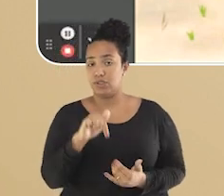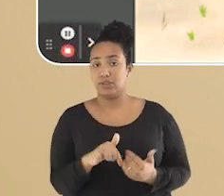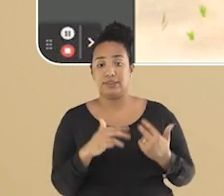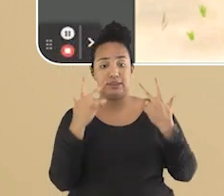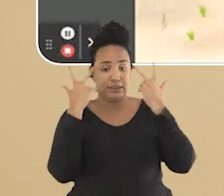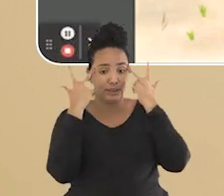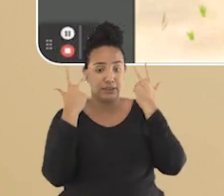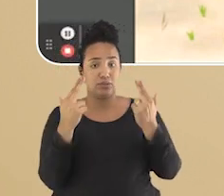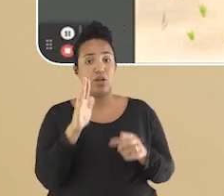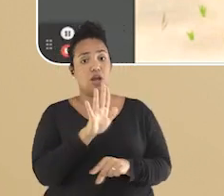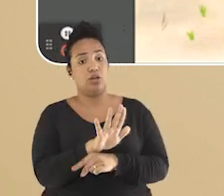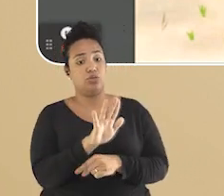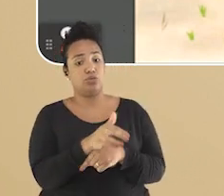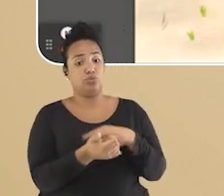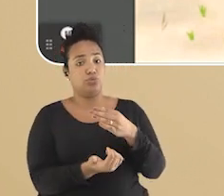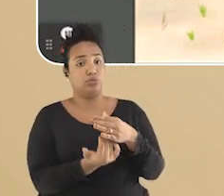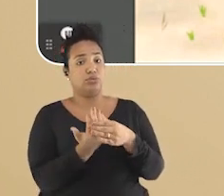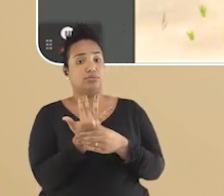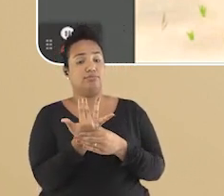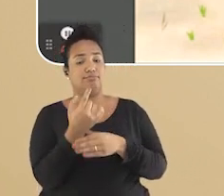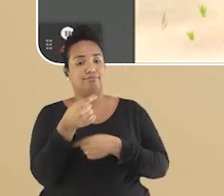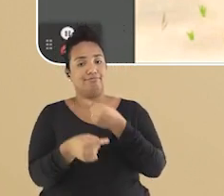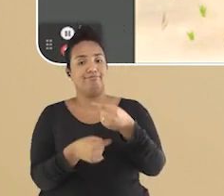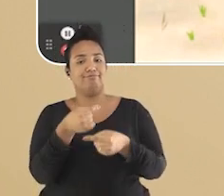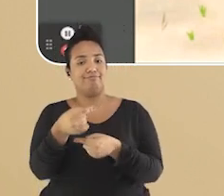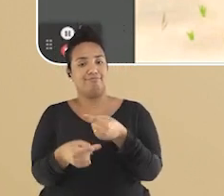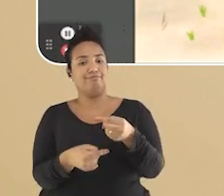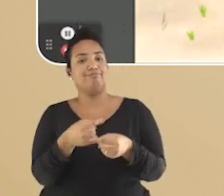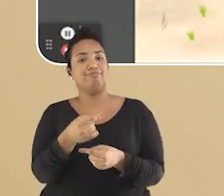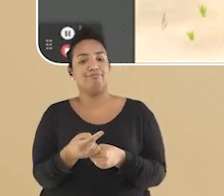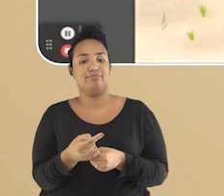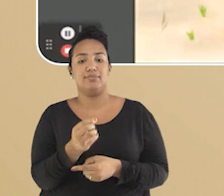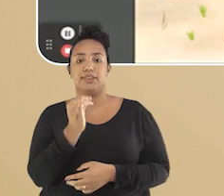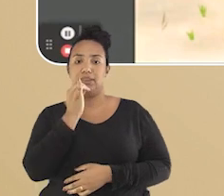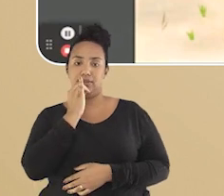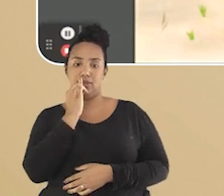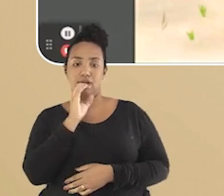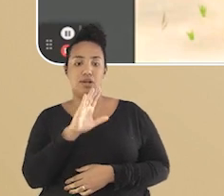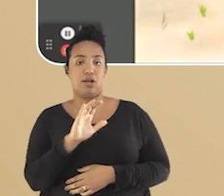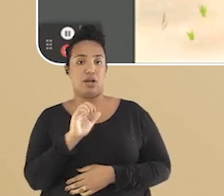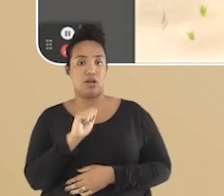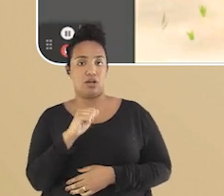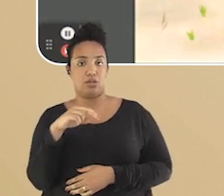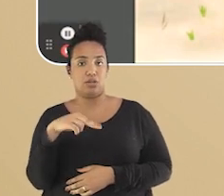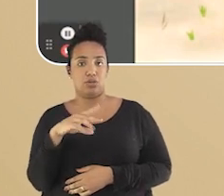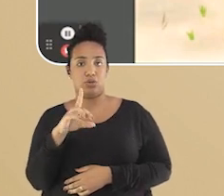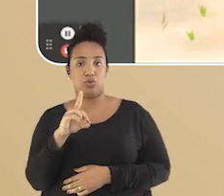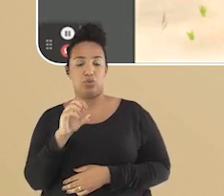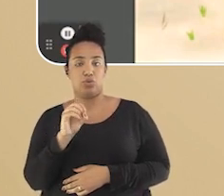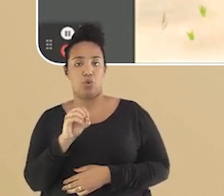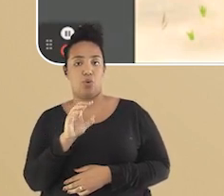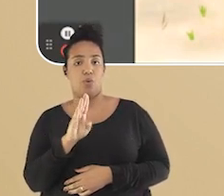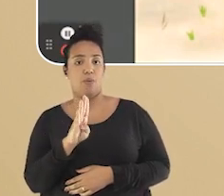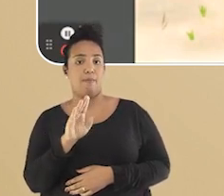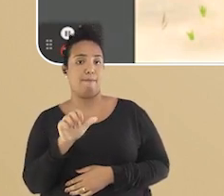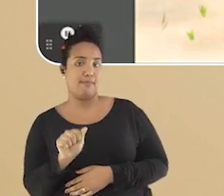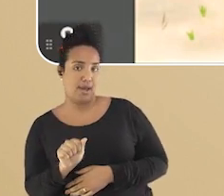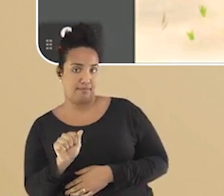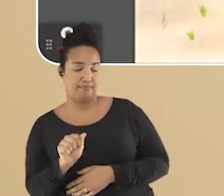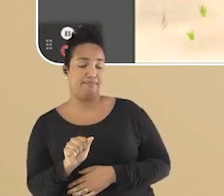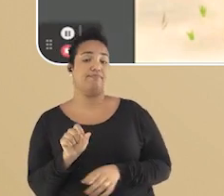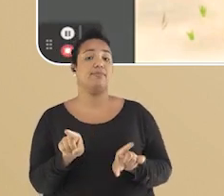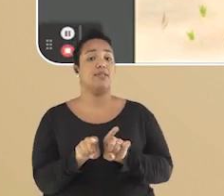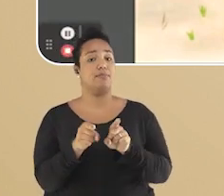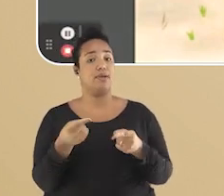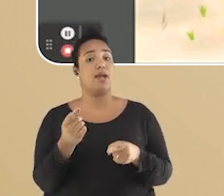ajuda algumas plantas a se reproduzirem, como o candombá, e ainda pode auxiliar na